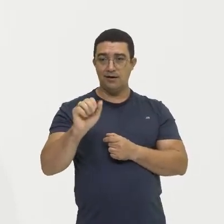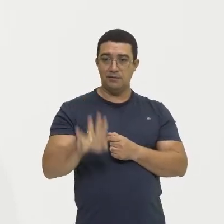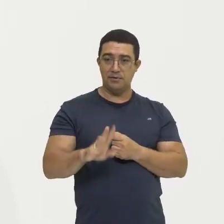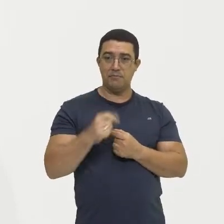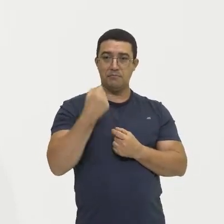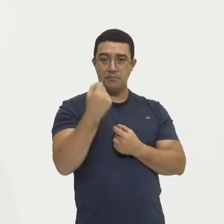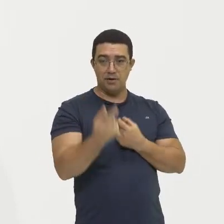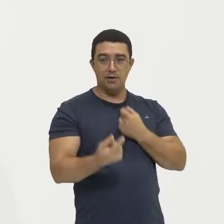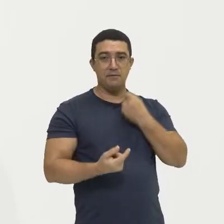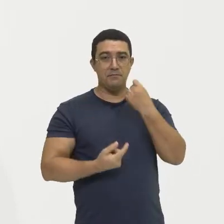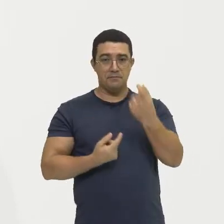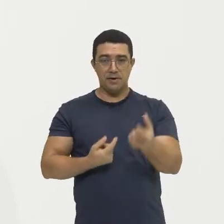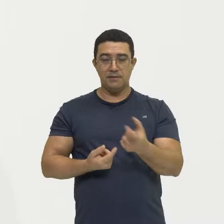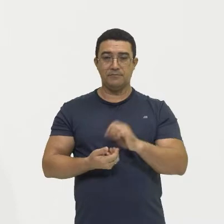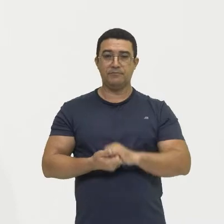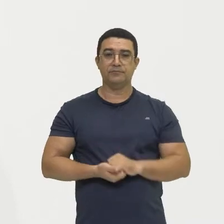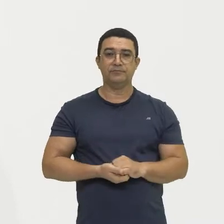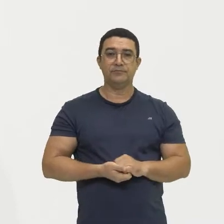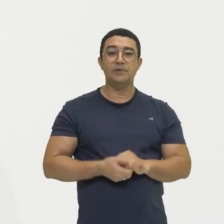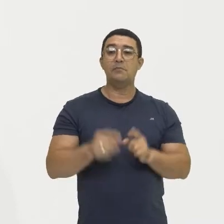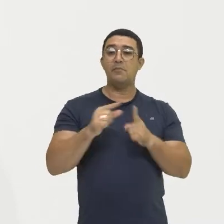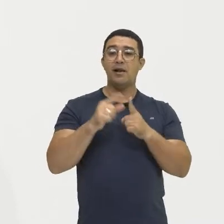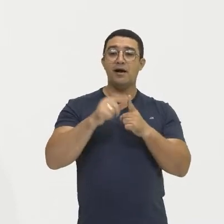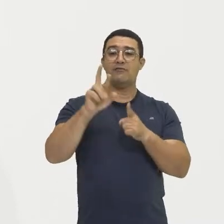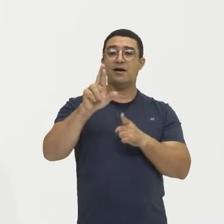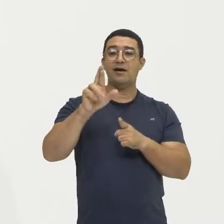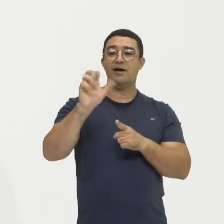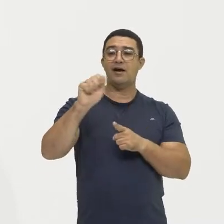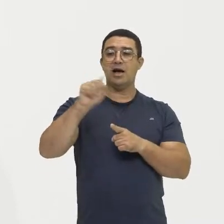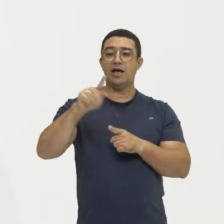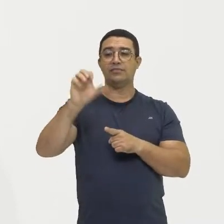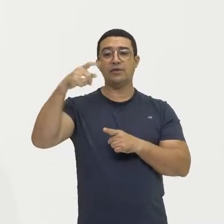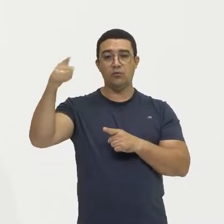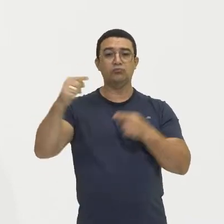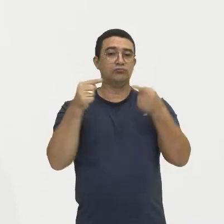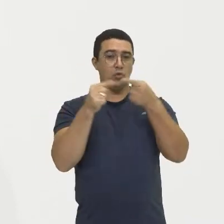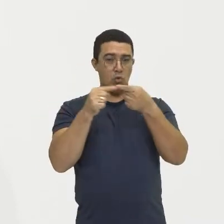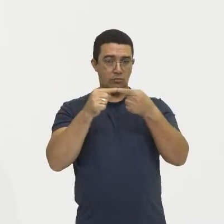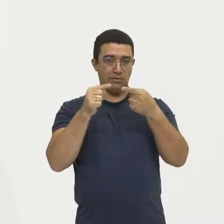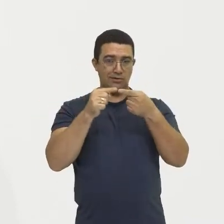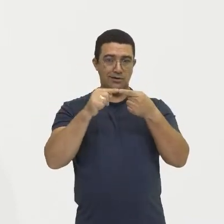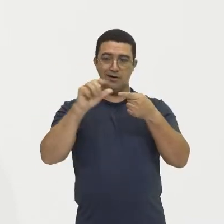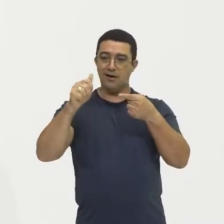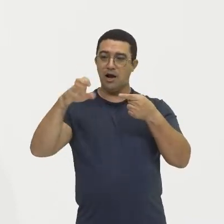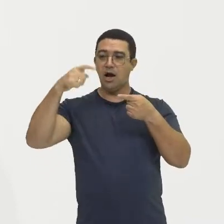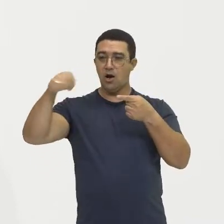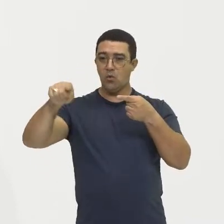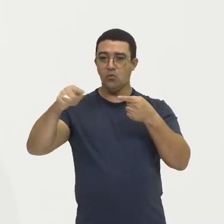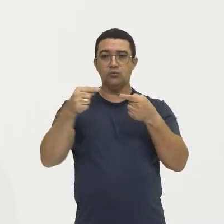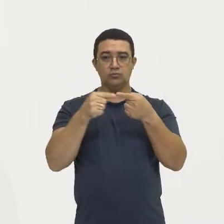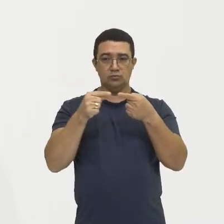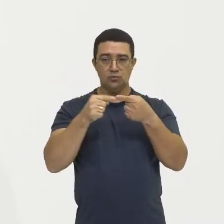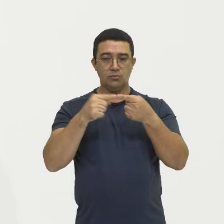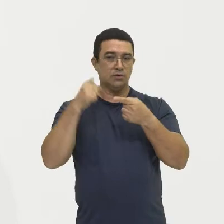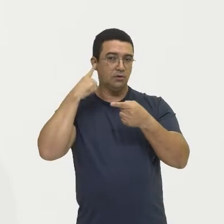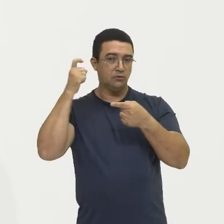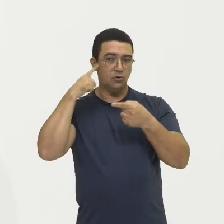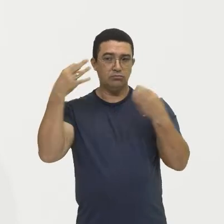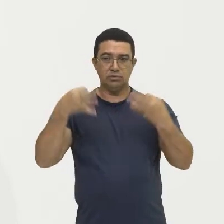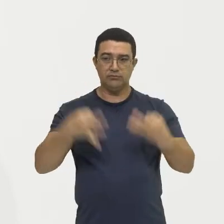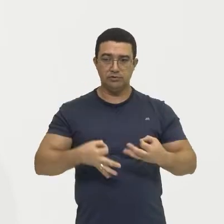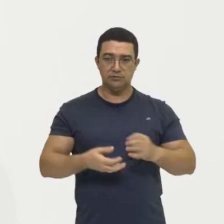segunda linha, no segundo verso, nós temos razão, rima com são. Ão. Tá? Então, aqui está